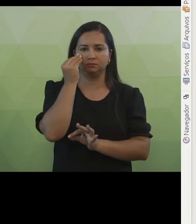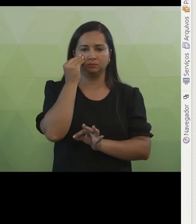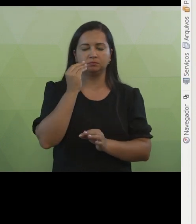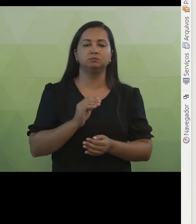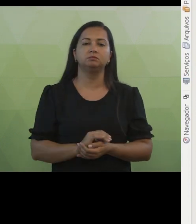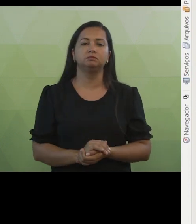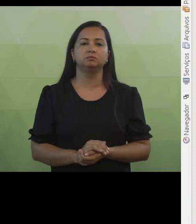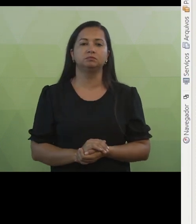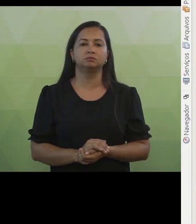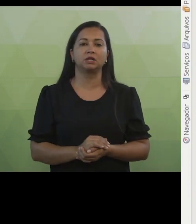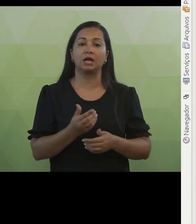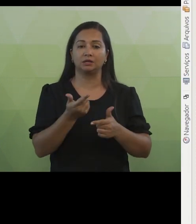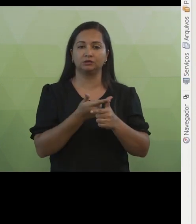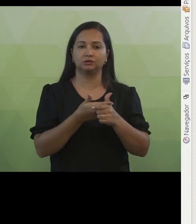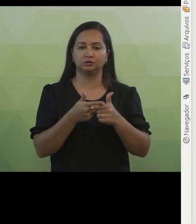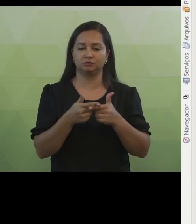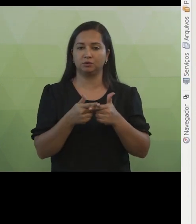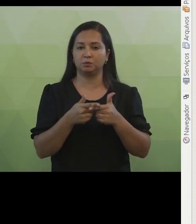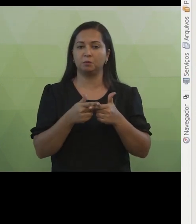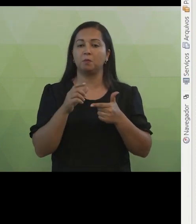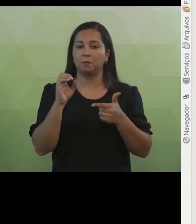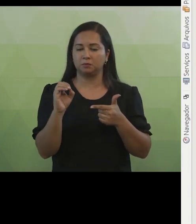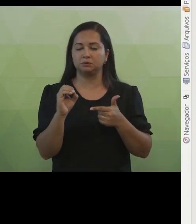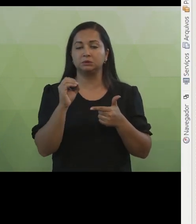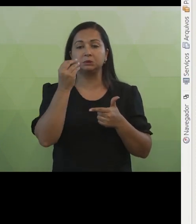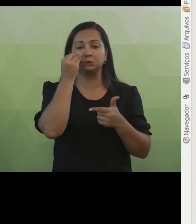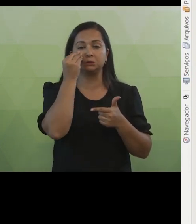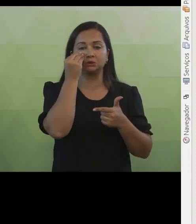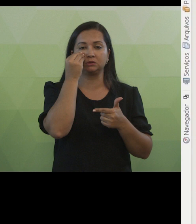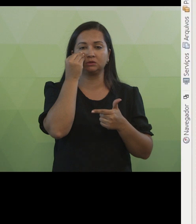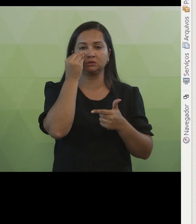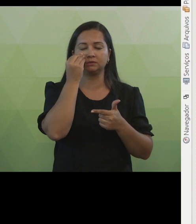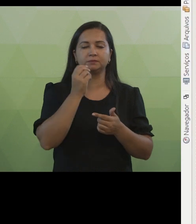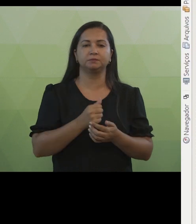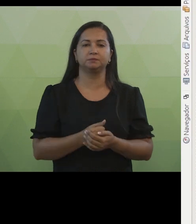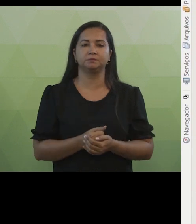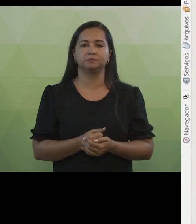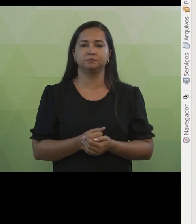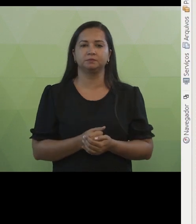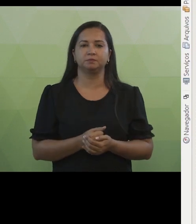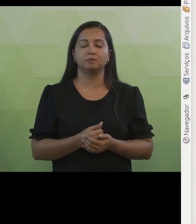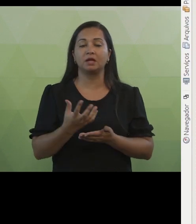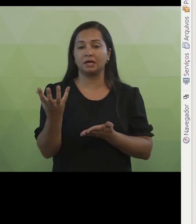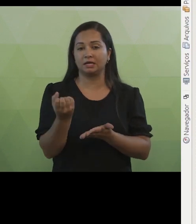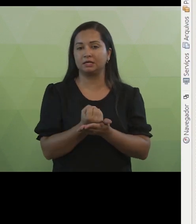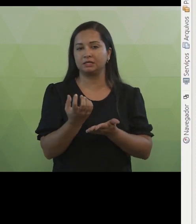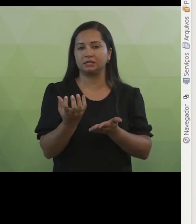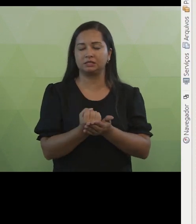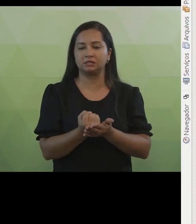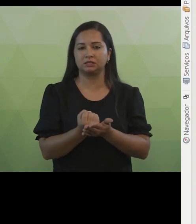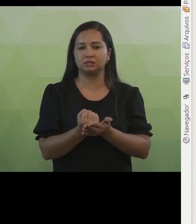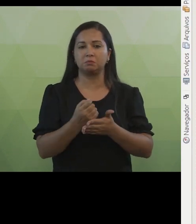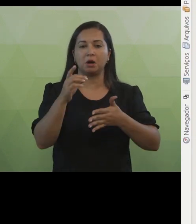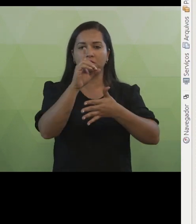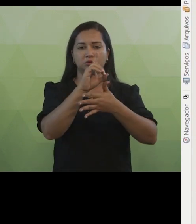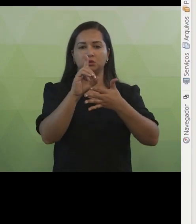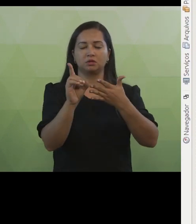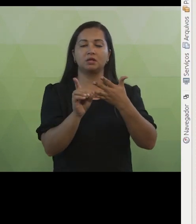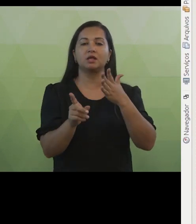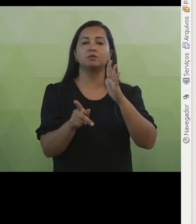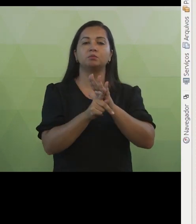No tratamento da divisão por 0, agora eu vou fazer a recepção dos dados pelo